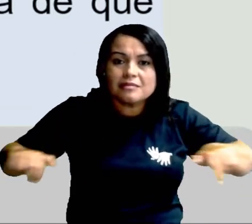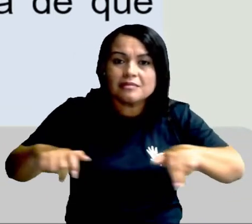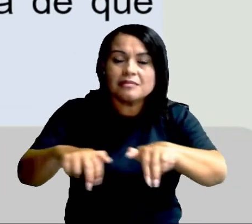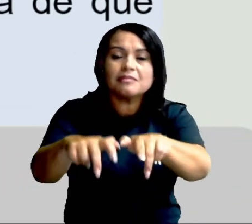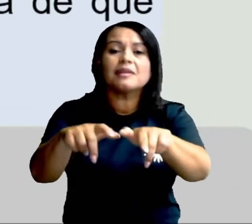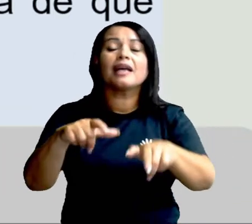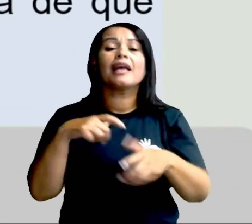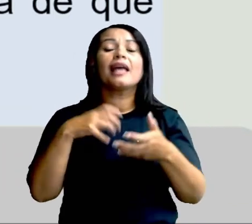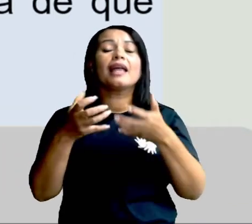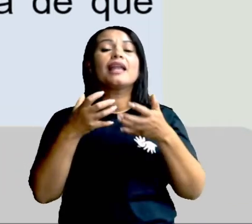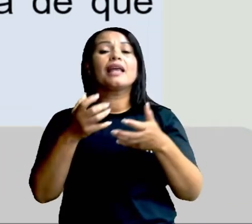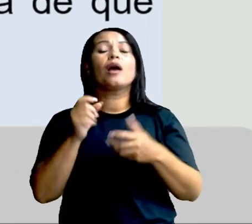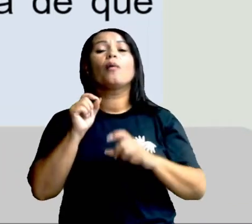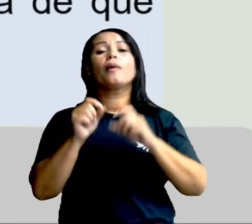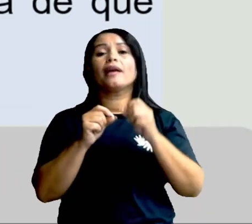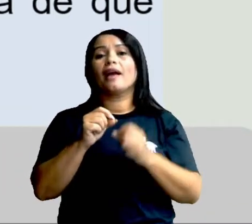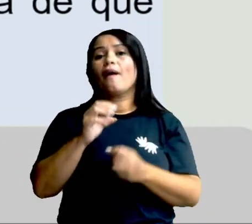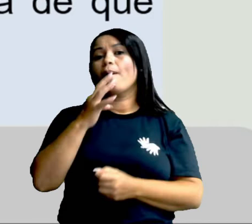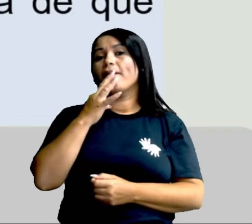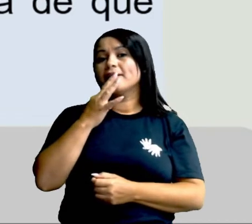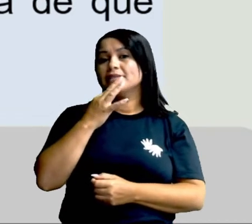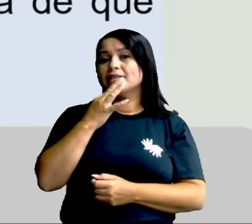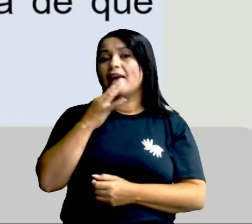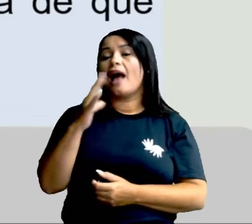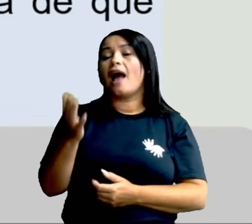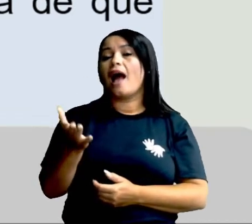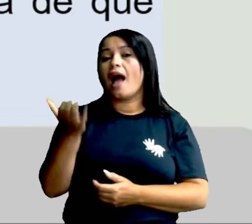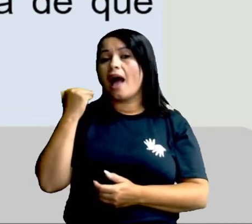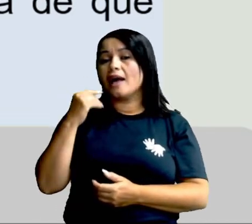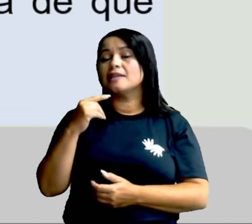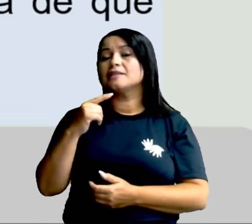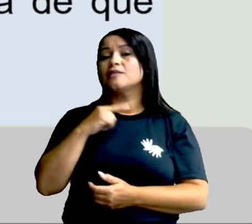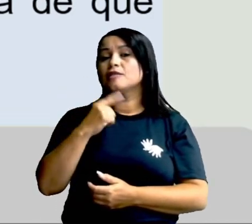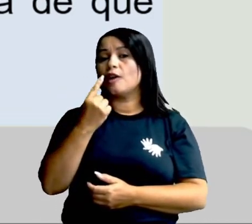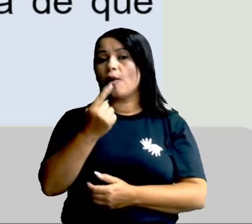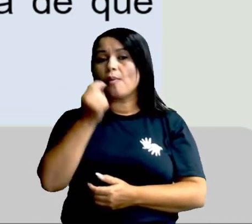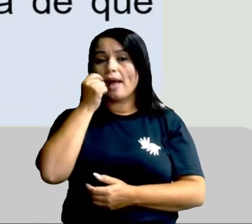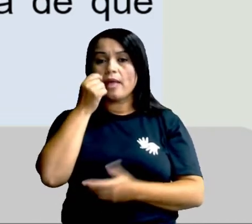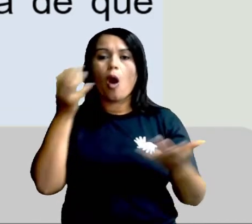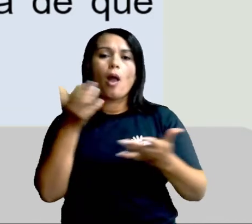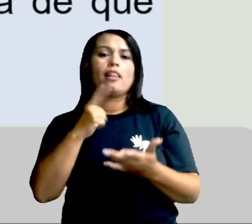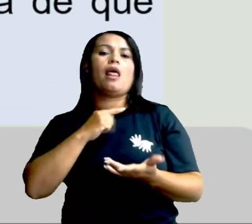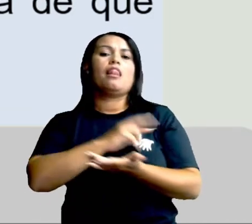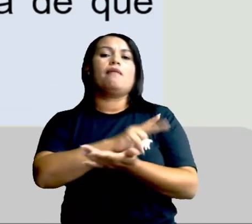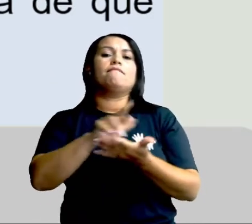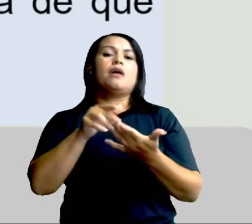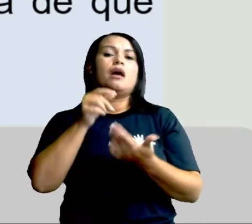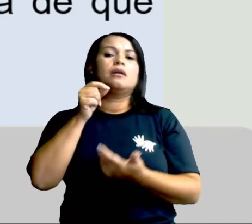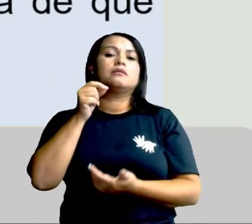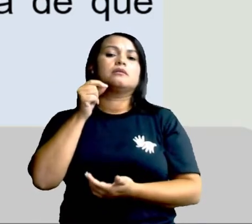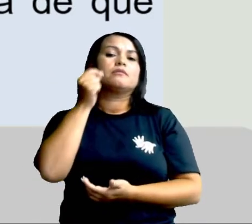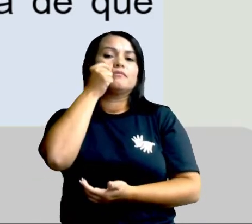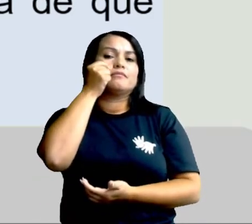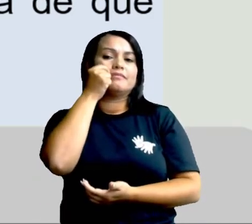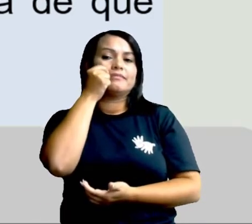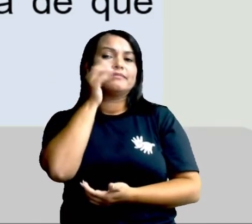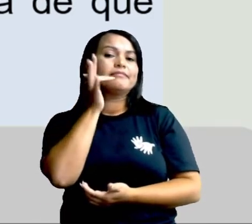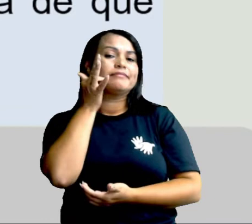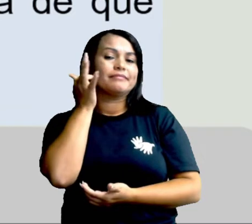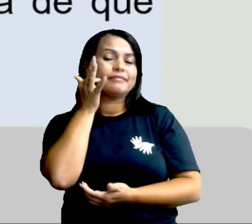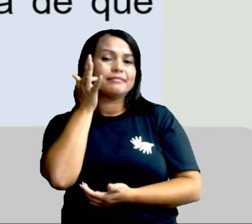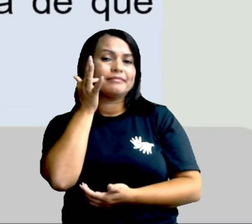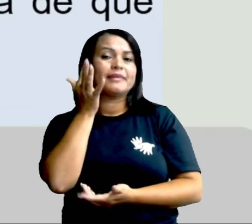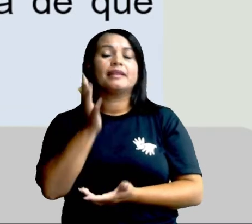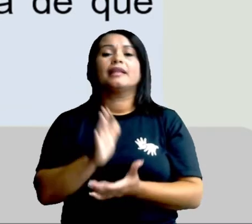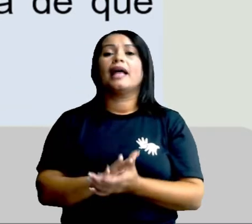para um ratinho só, mas aí agora eu tenho várias ratinhas, então queriam, tá? Vai ser